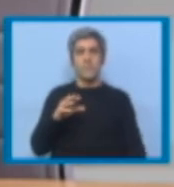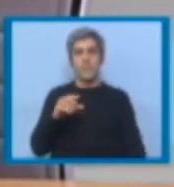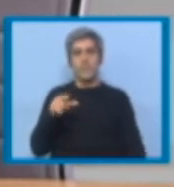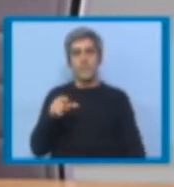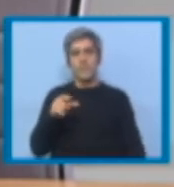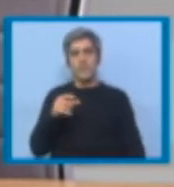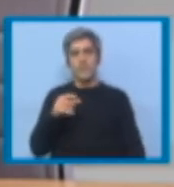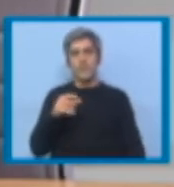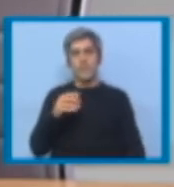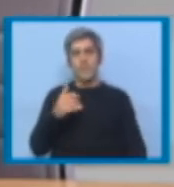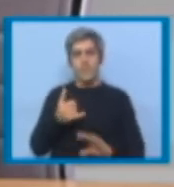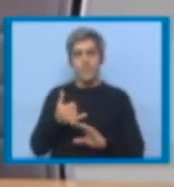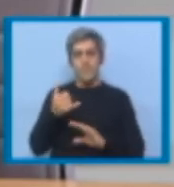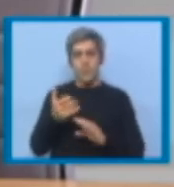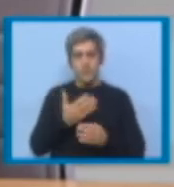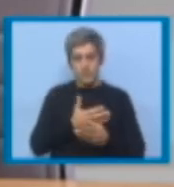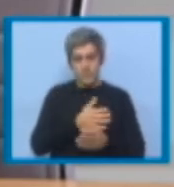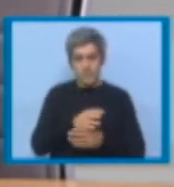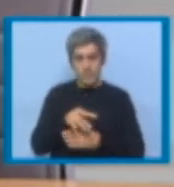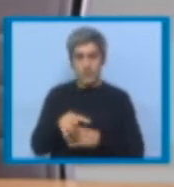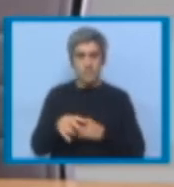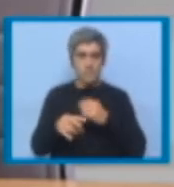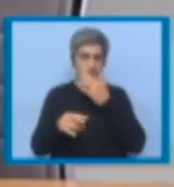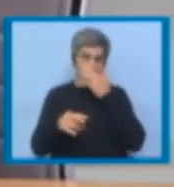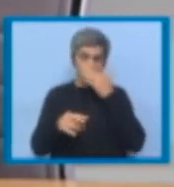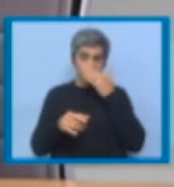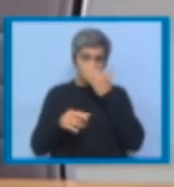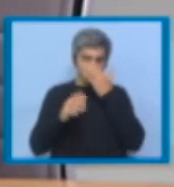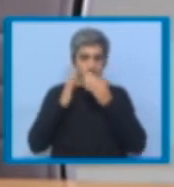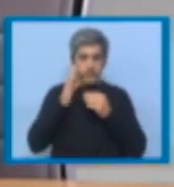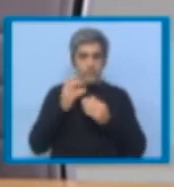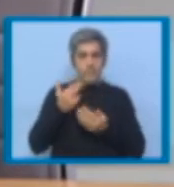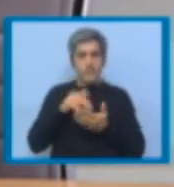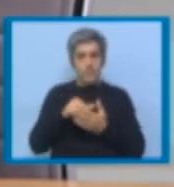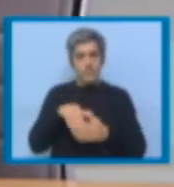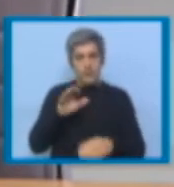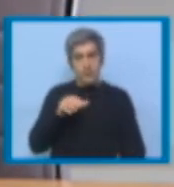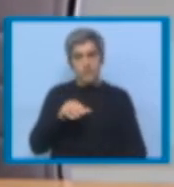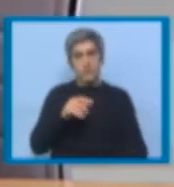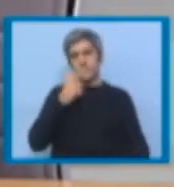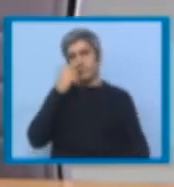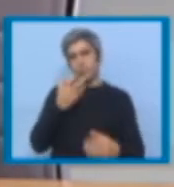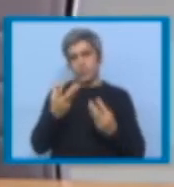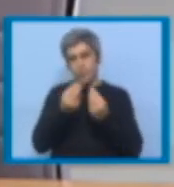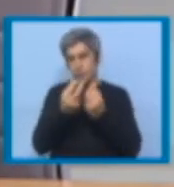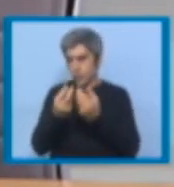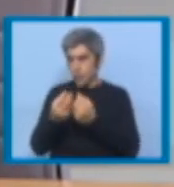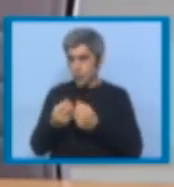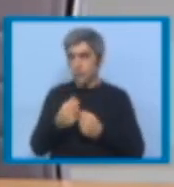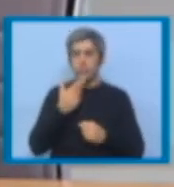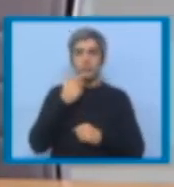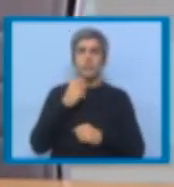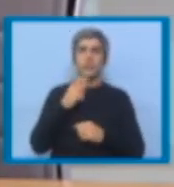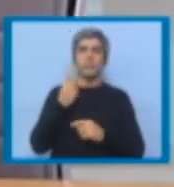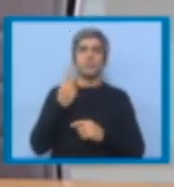este pós-incêndios, esta tentativa de estar mais presente junto às populações, se torne